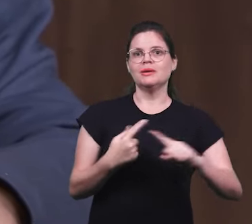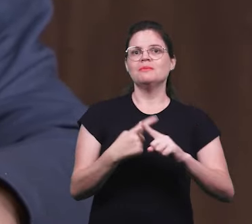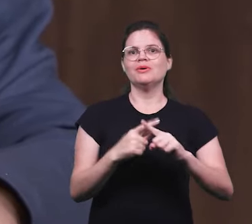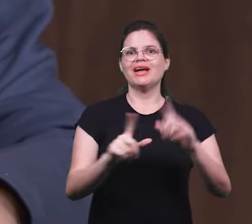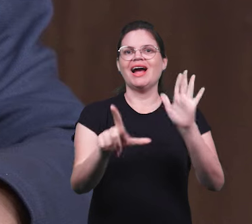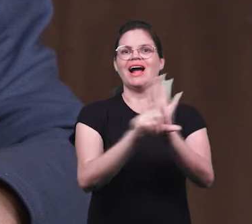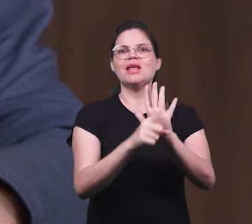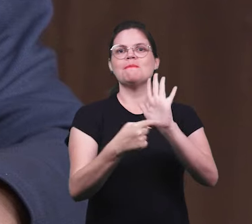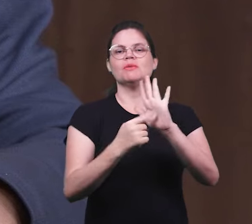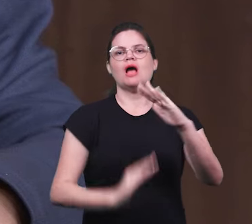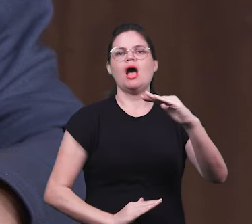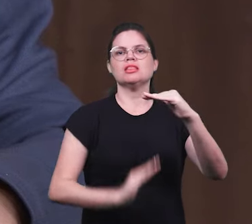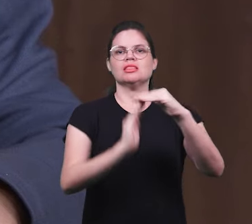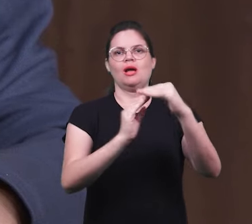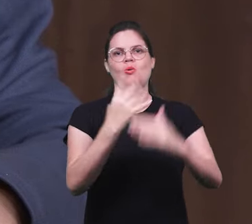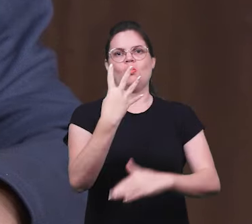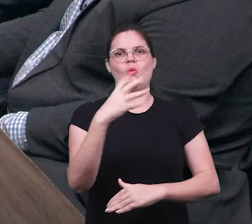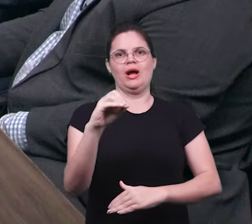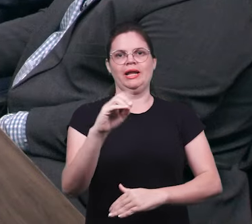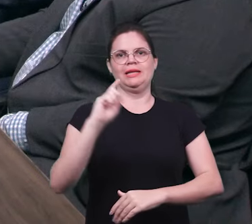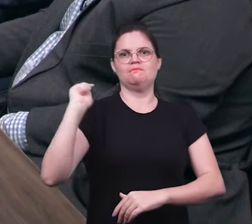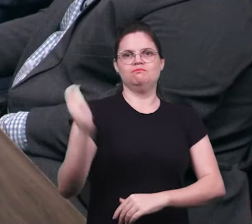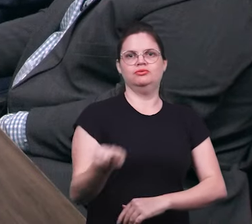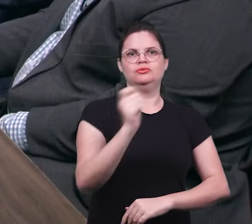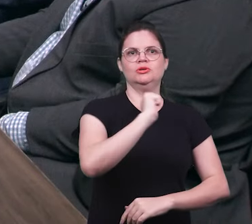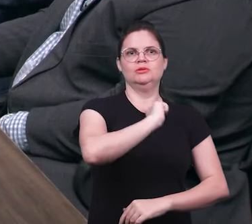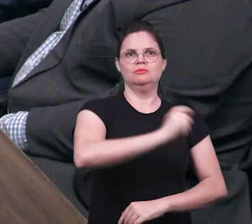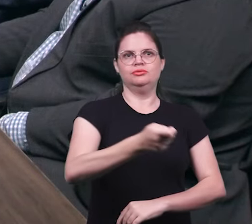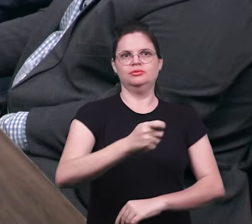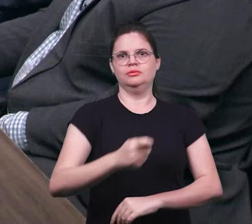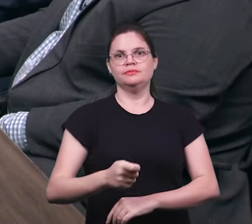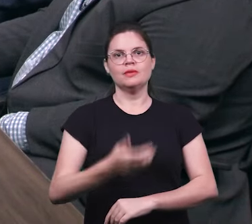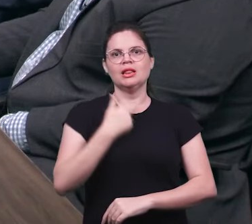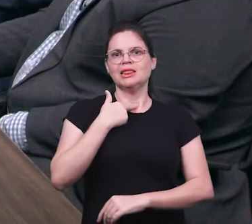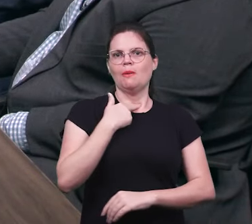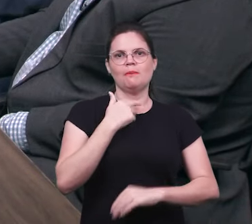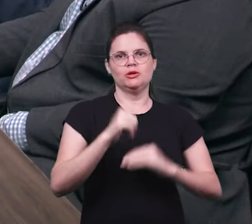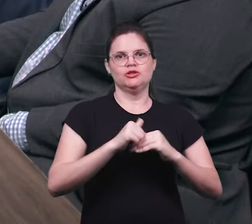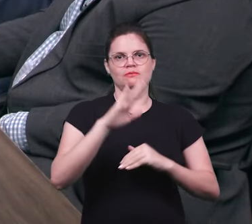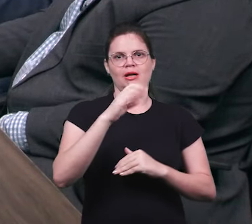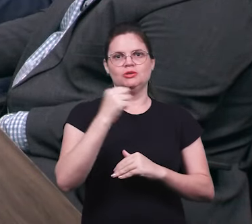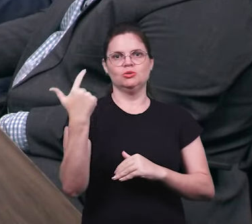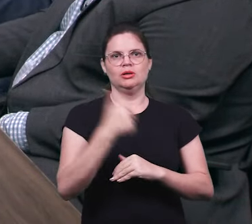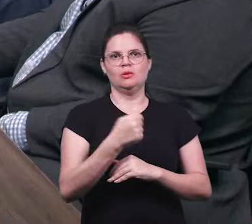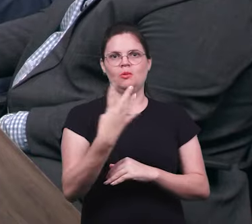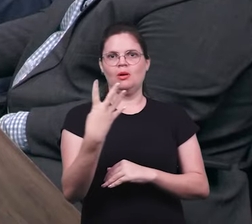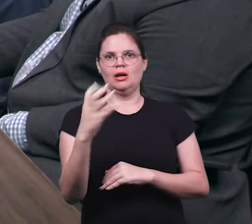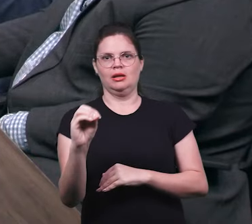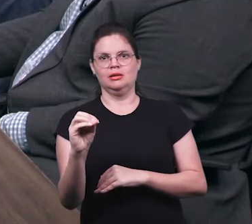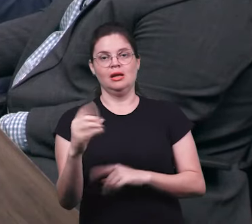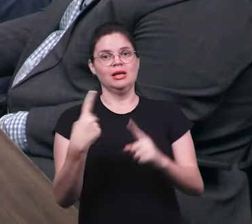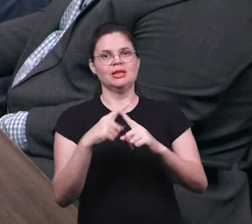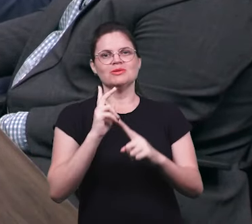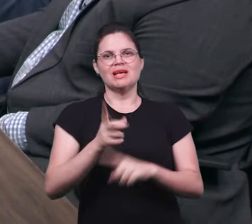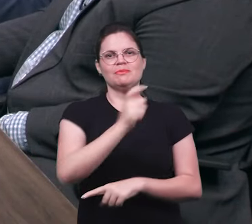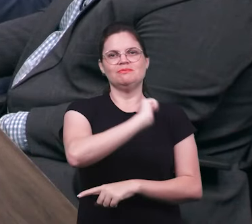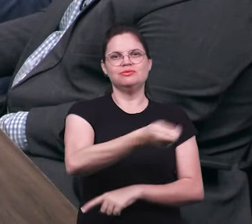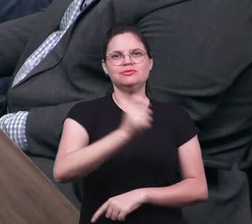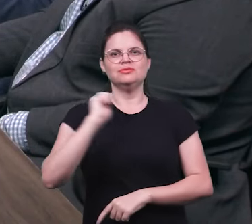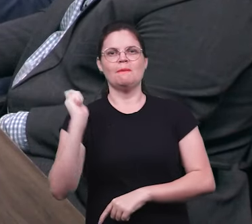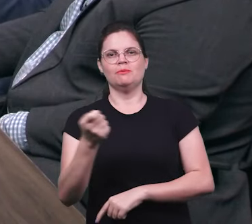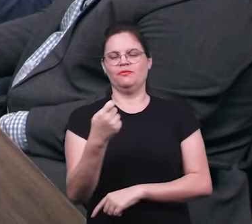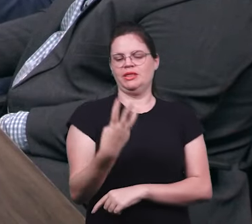40, né? a lei de Moisés dizia que não se poderia dar mais do que 40 chicotadas. Então eles davam 39 por segurança, né?